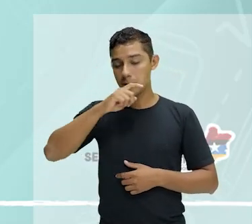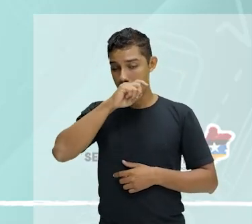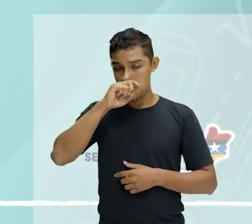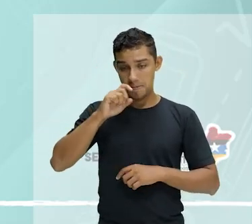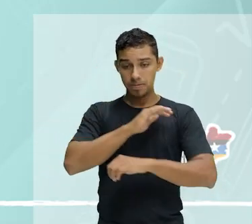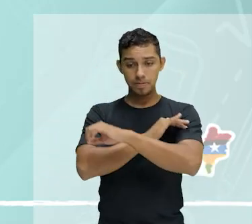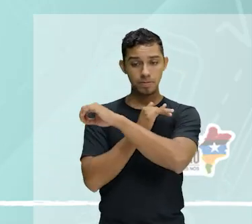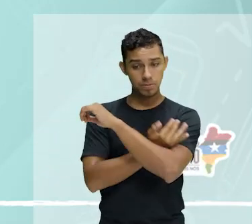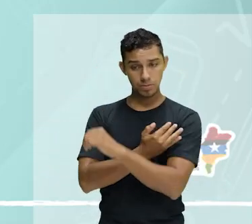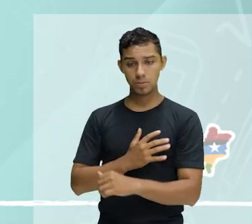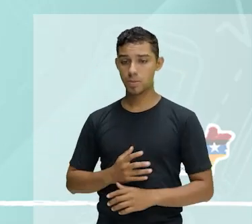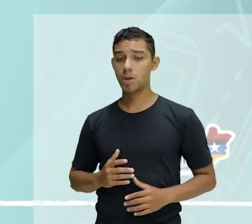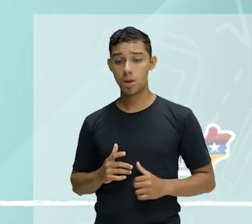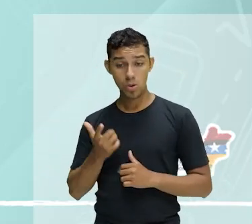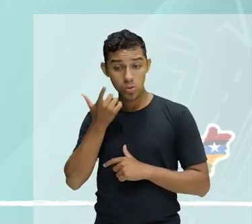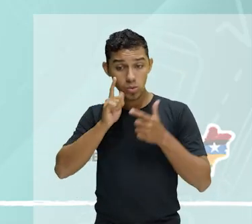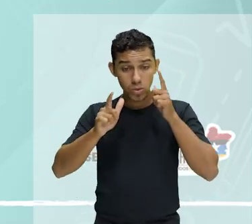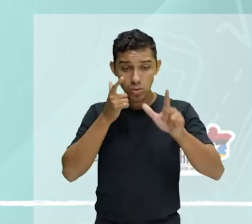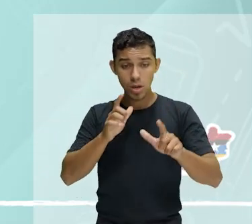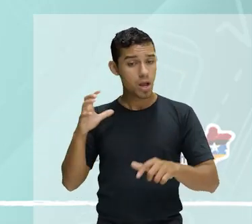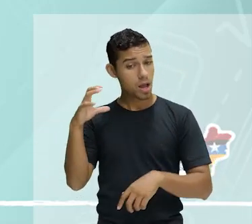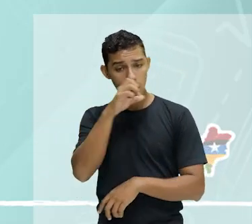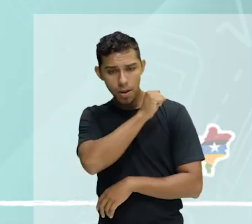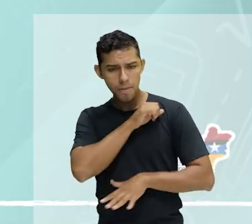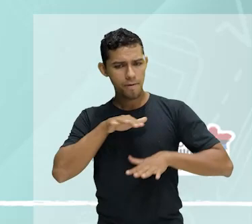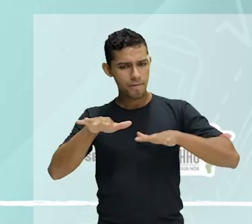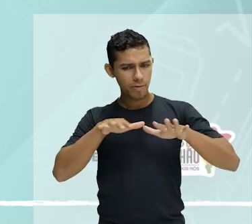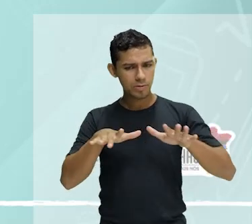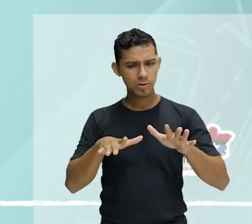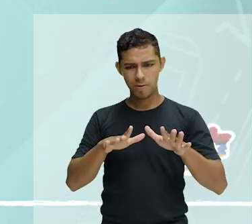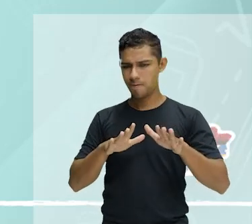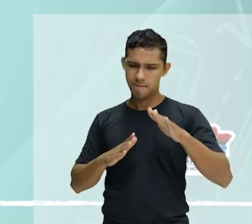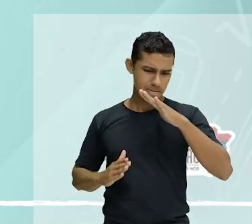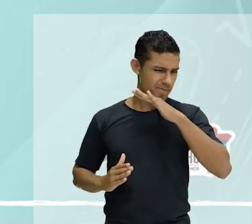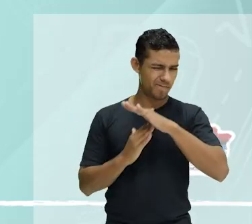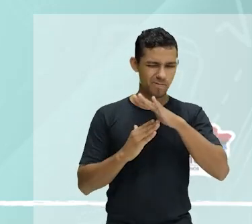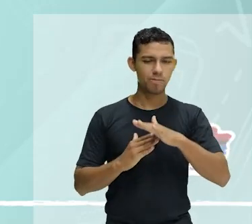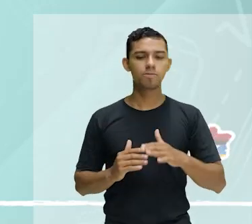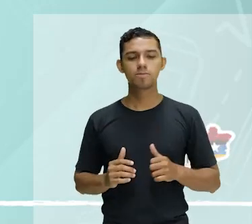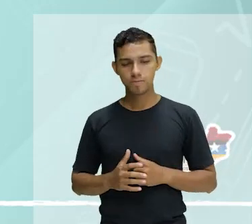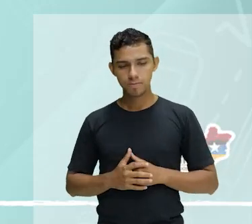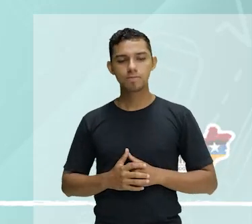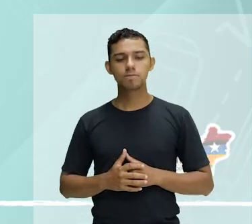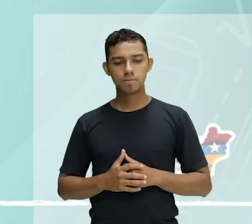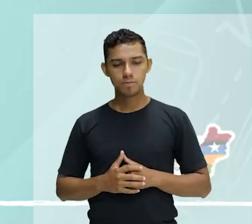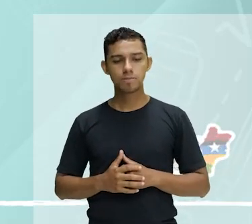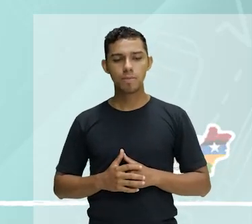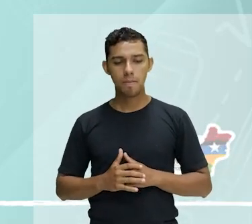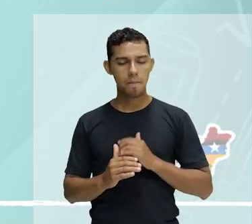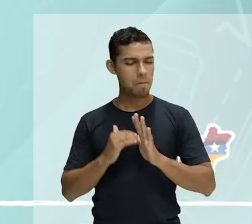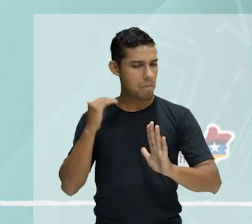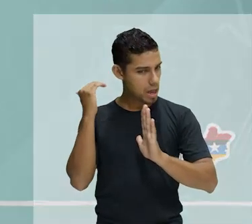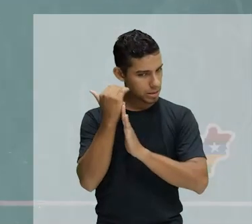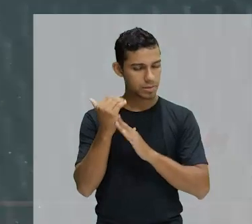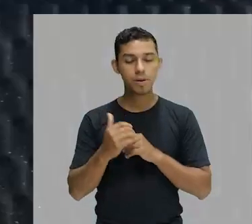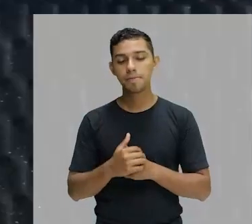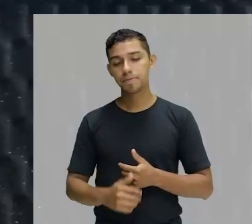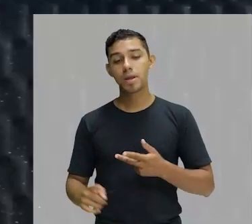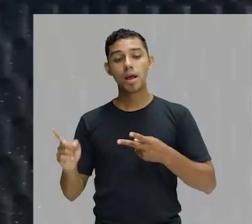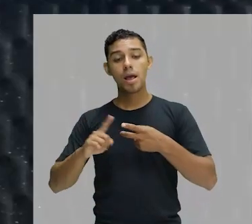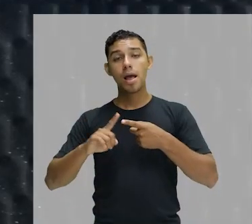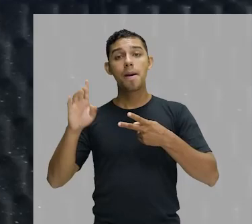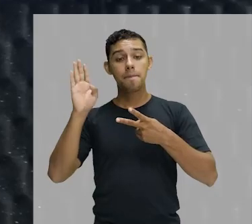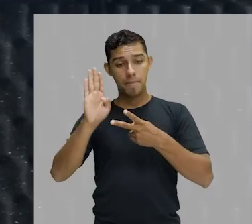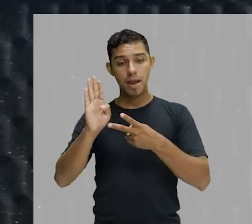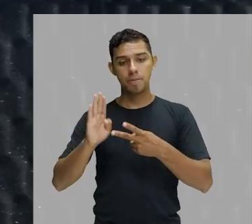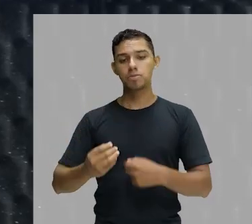máxima. B. A resistência que admite a realização de movimentos durante considerável